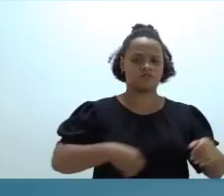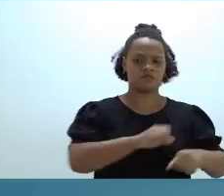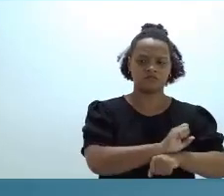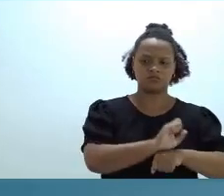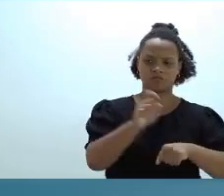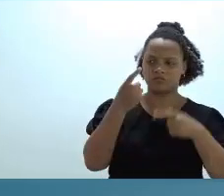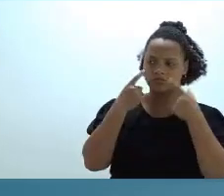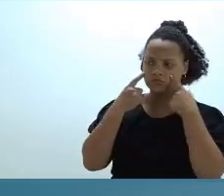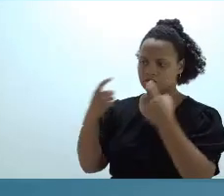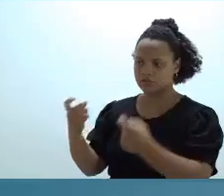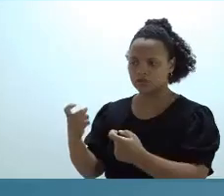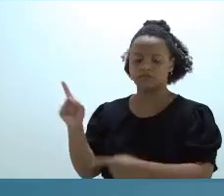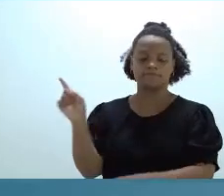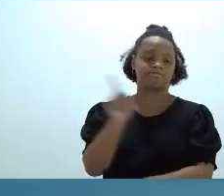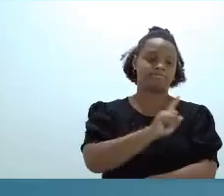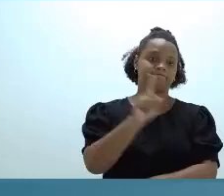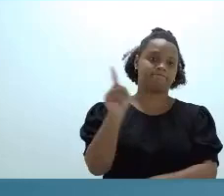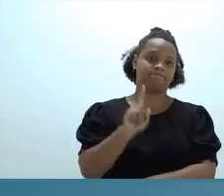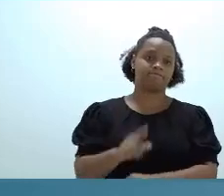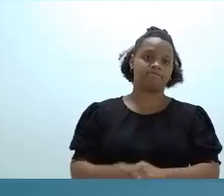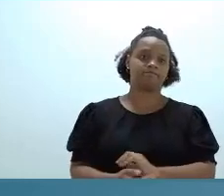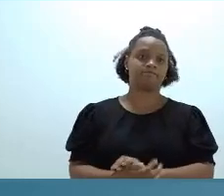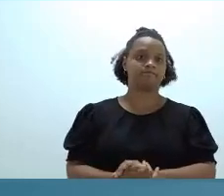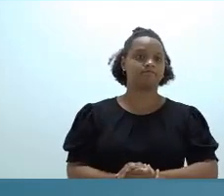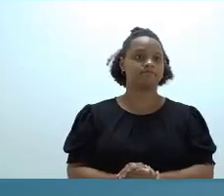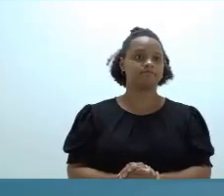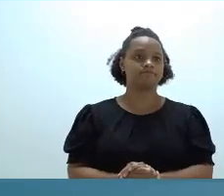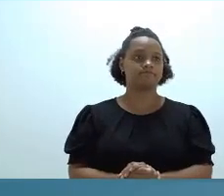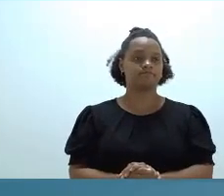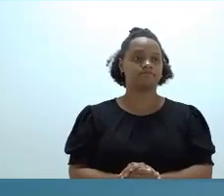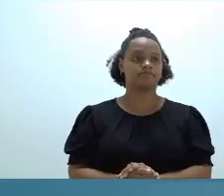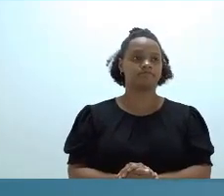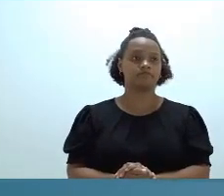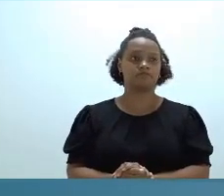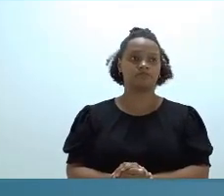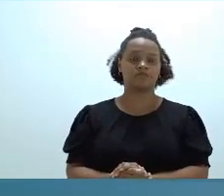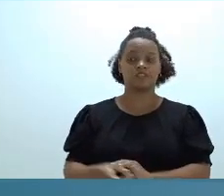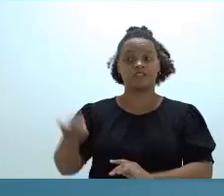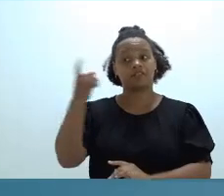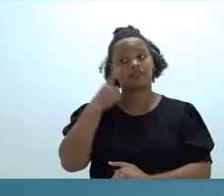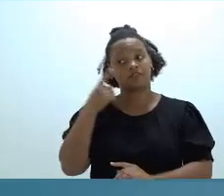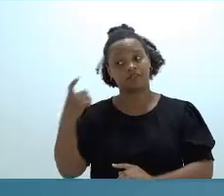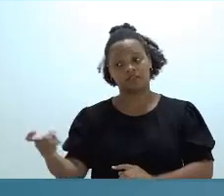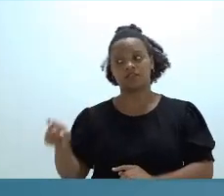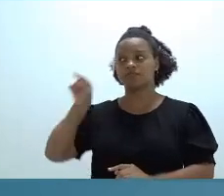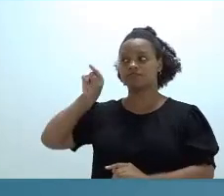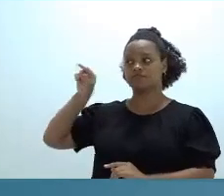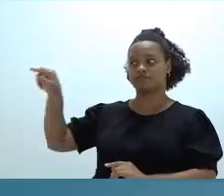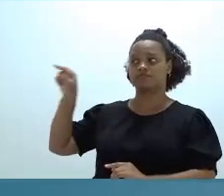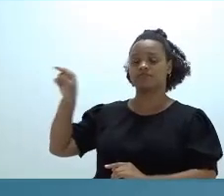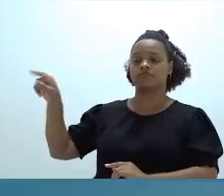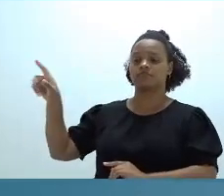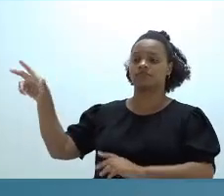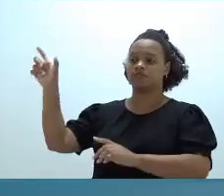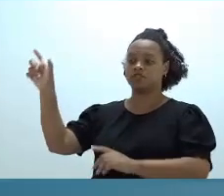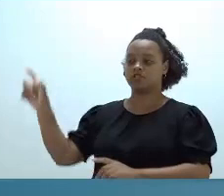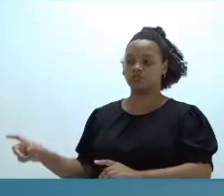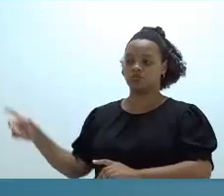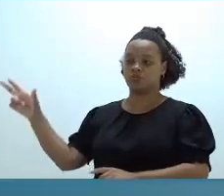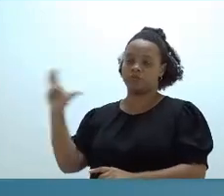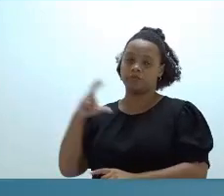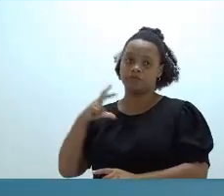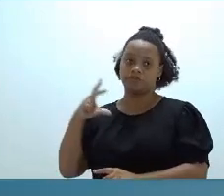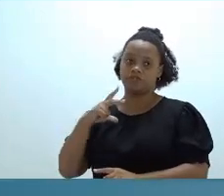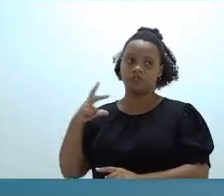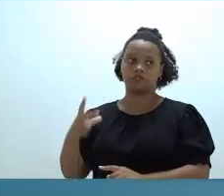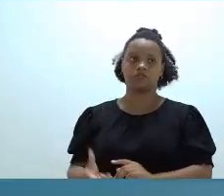Havendo, sem dúvida, interesse de sujeitos privados. Por outro lado,